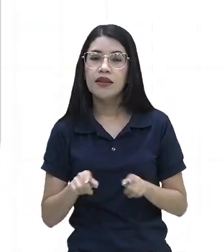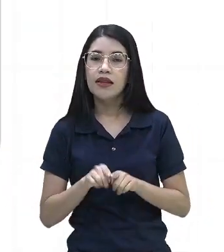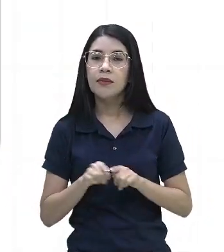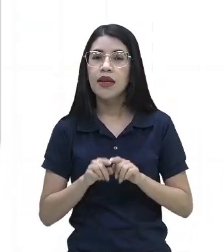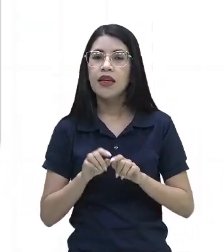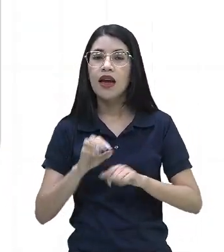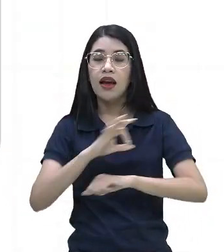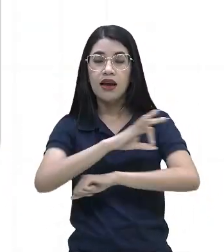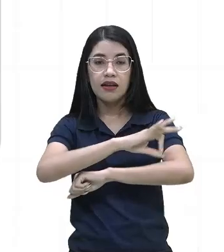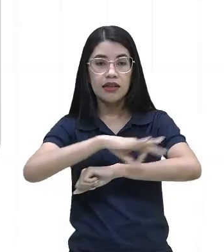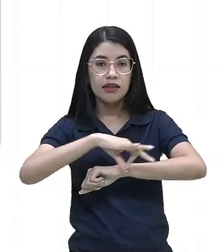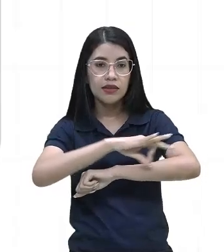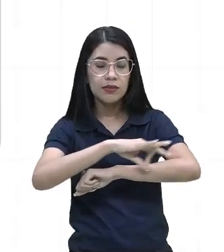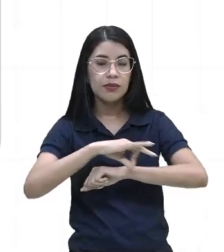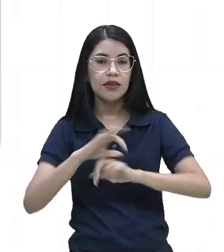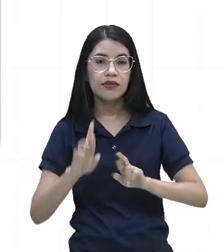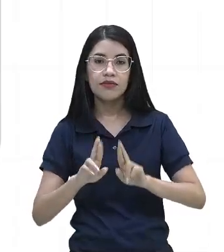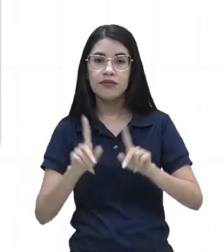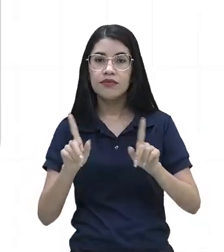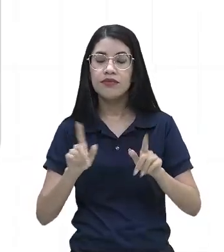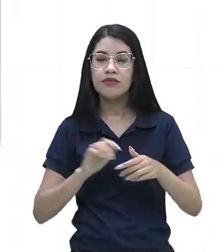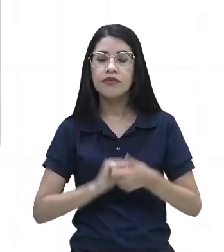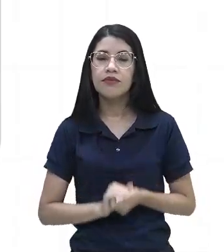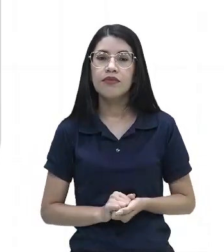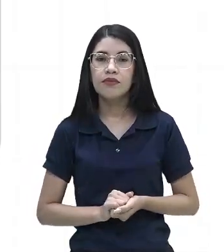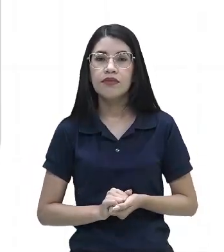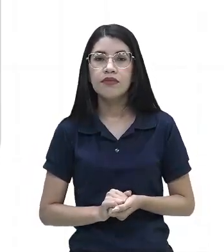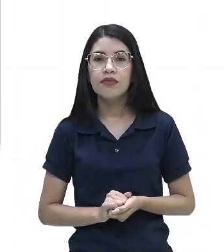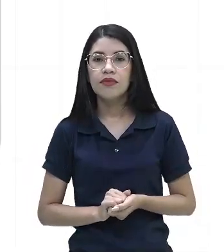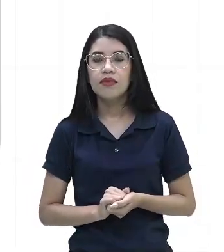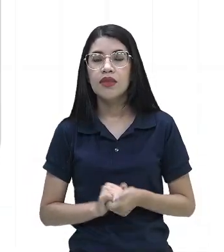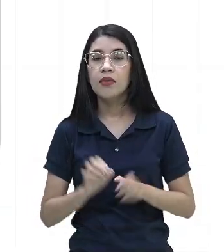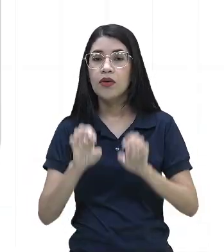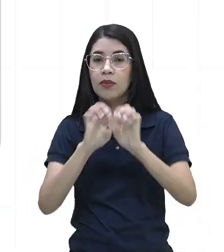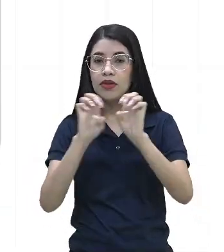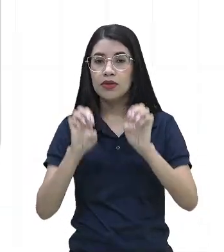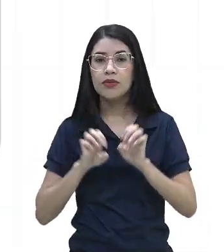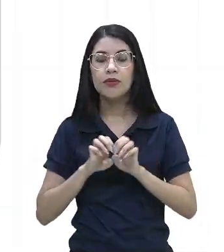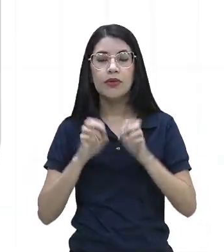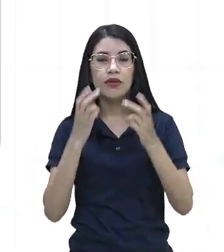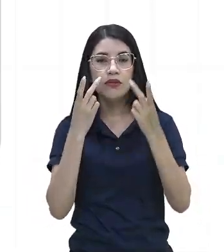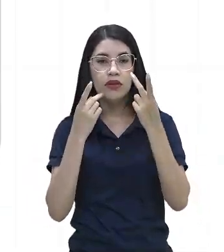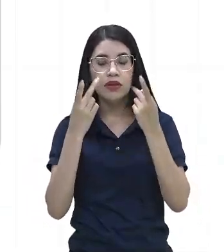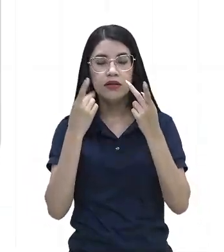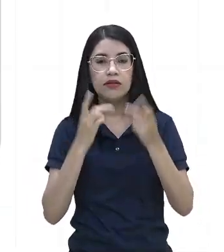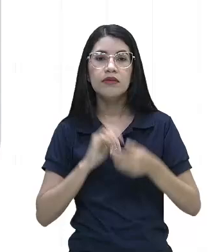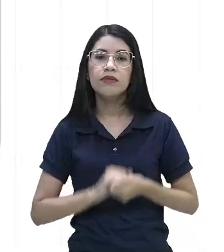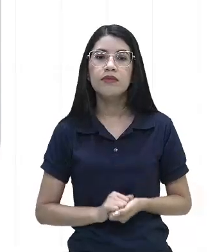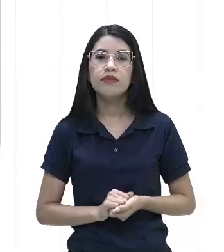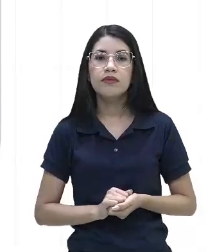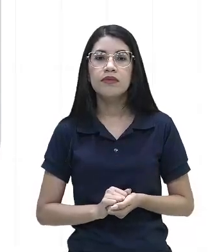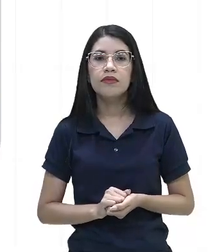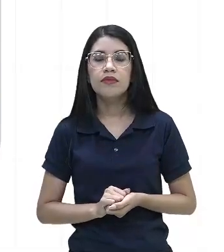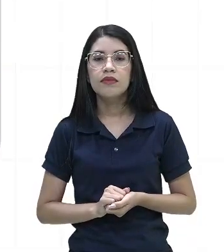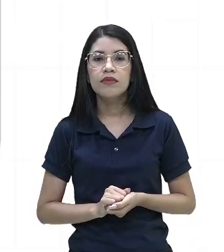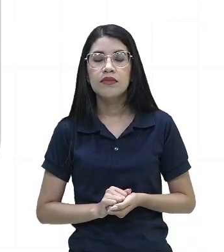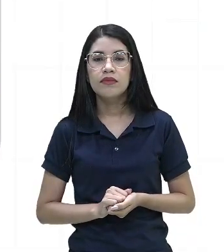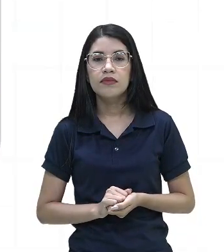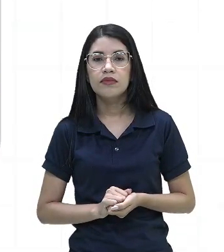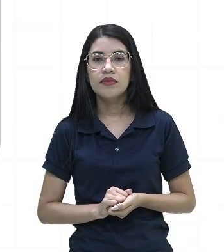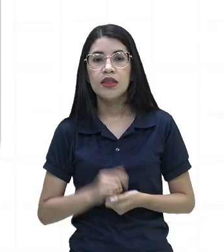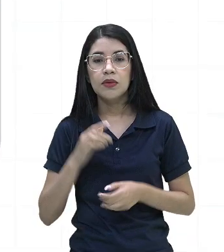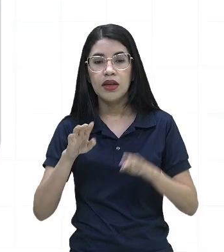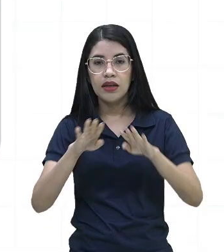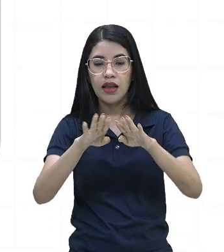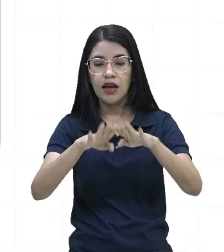arquitetura, certo? Aqui é o teatro, enquanto arquitetura. Aqui justamente vem o